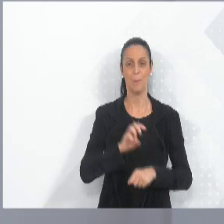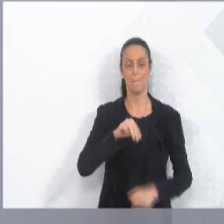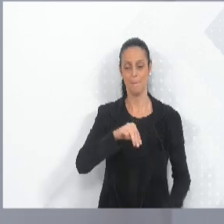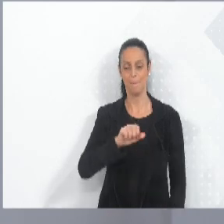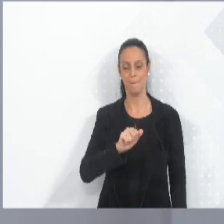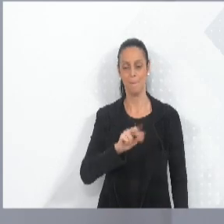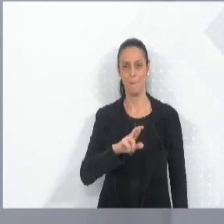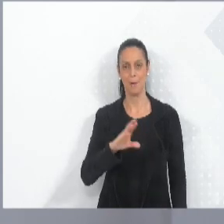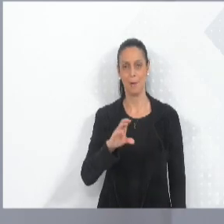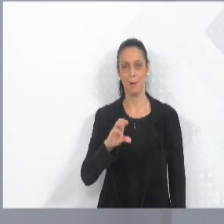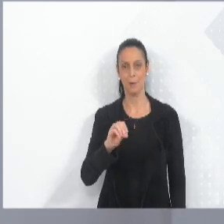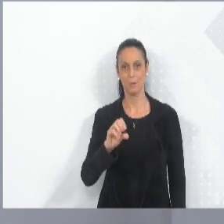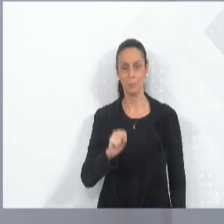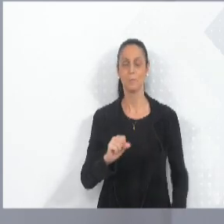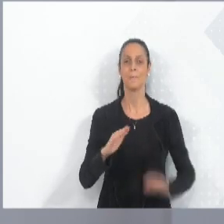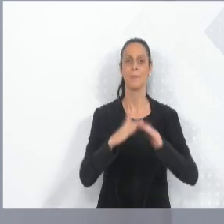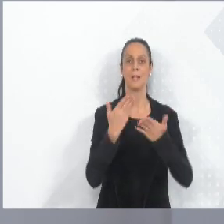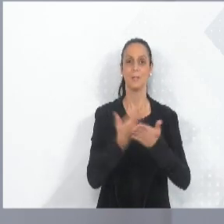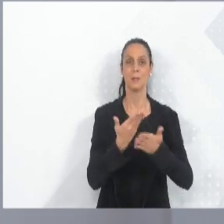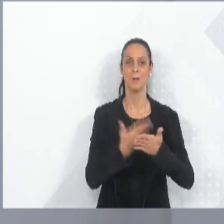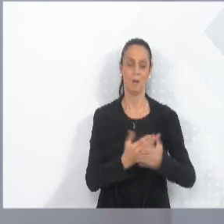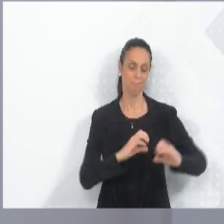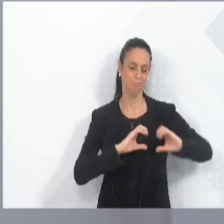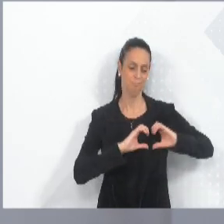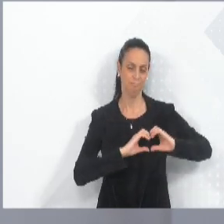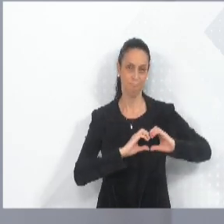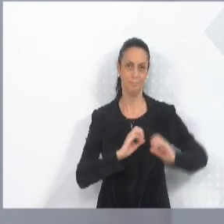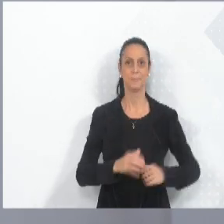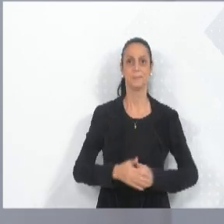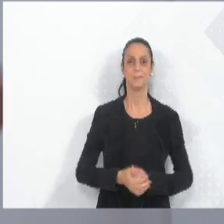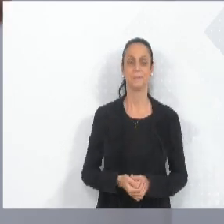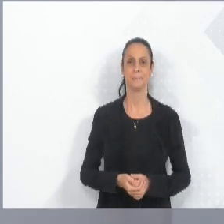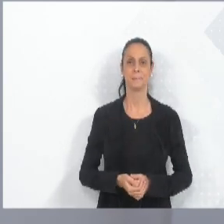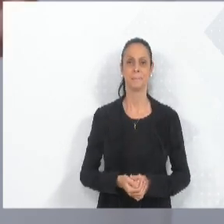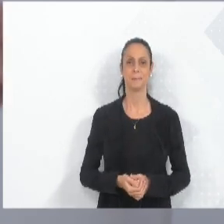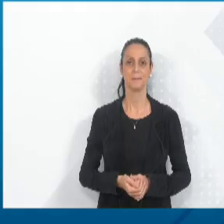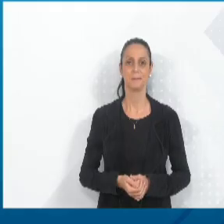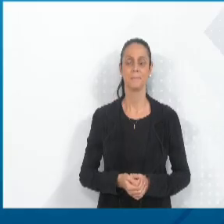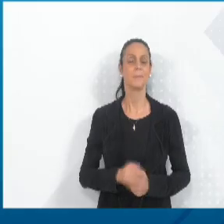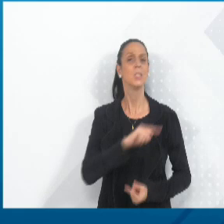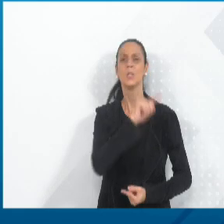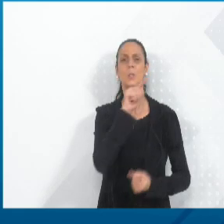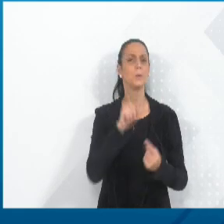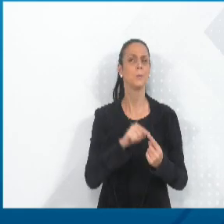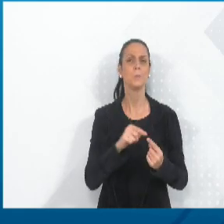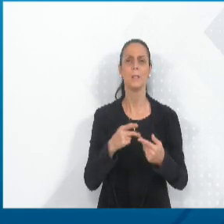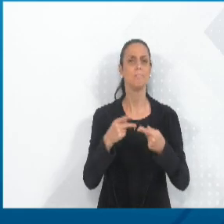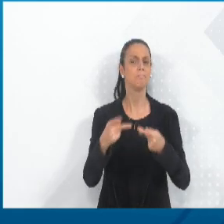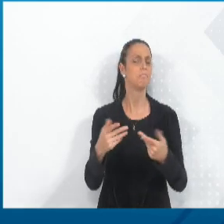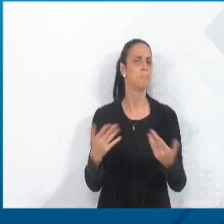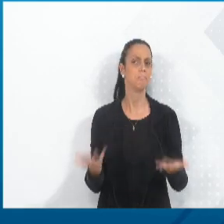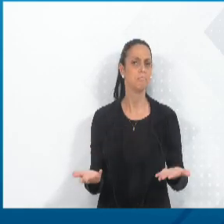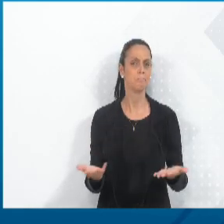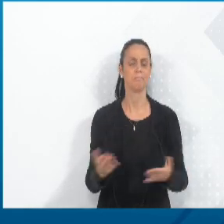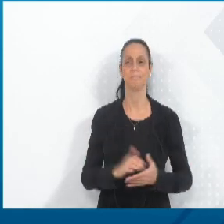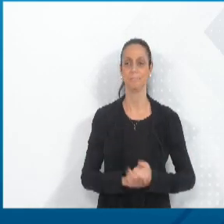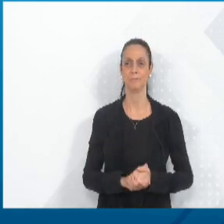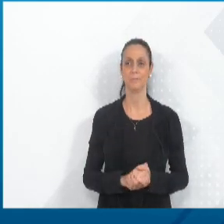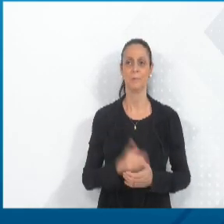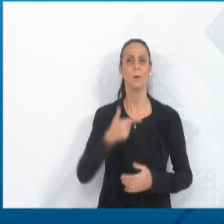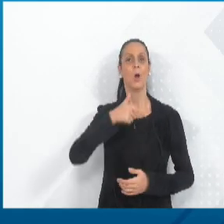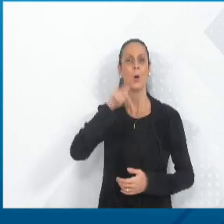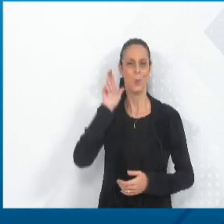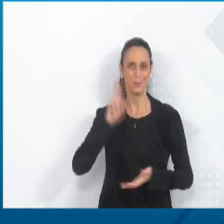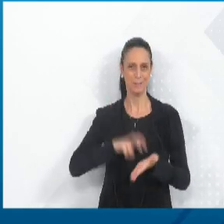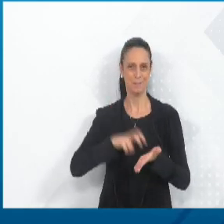tenho eu creia que nós temos uma foto temos uma foto importante Qual a finalidade dessa visita ontem na parte da manhã